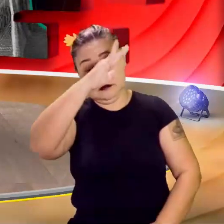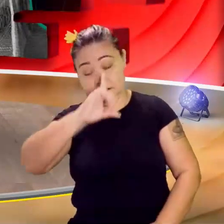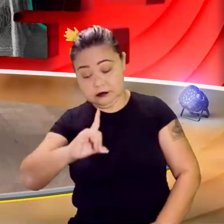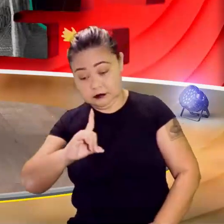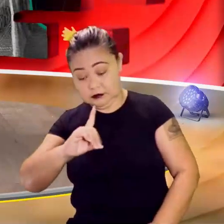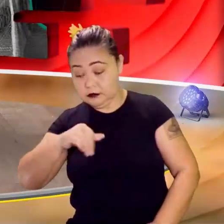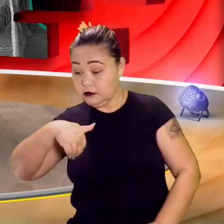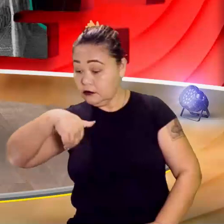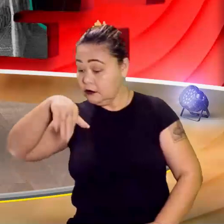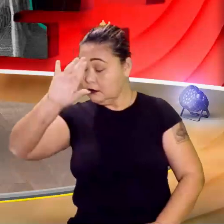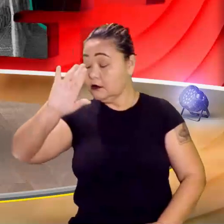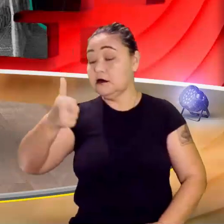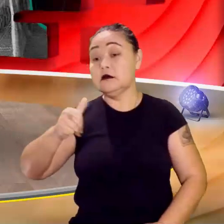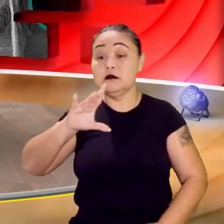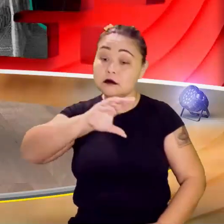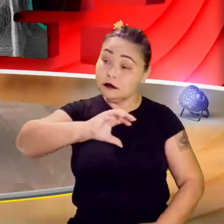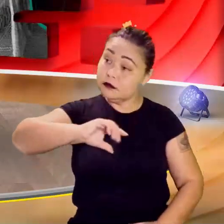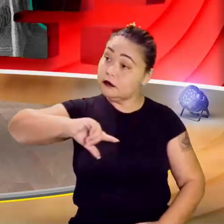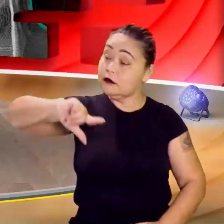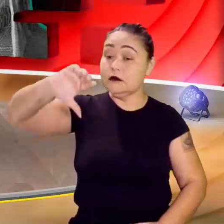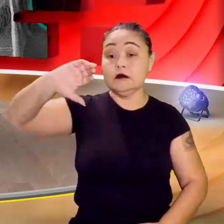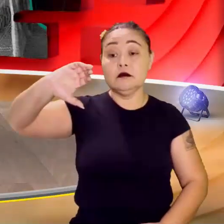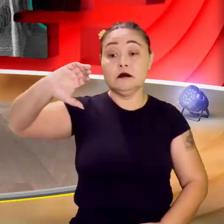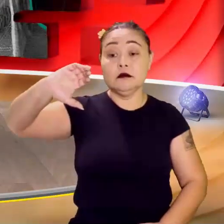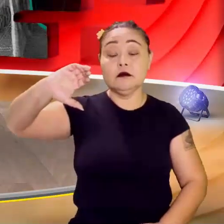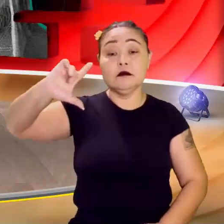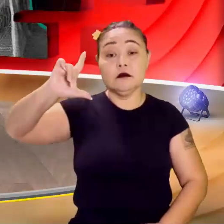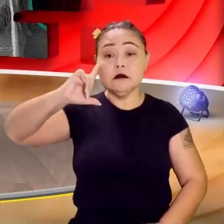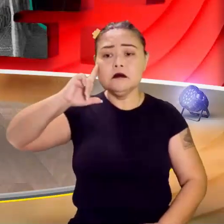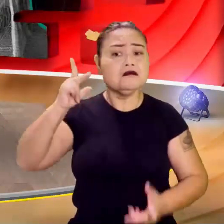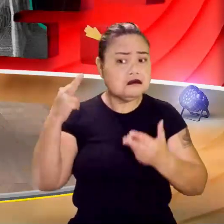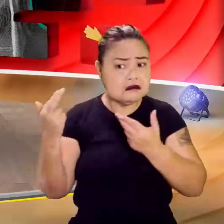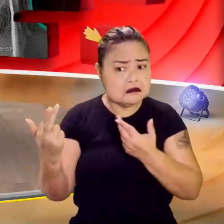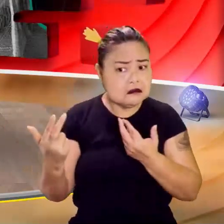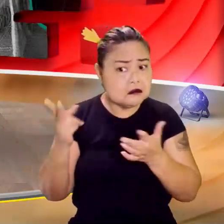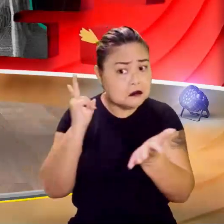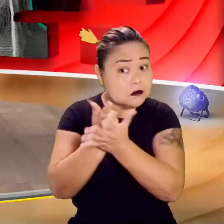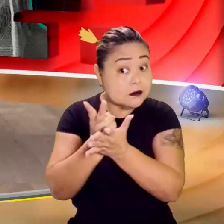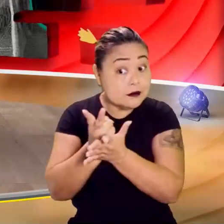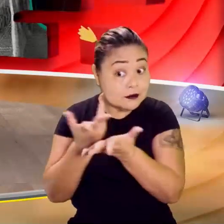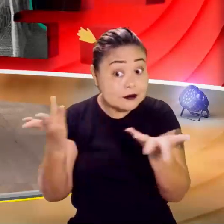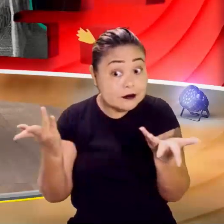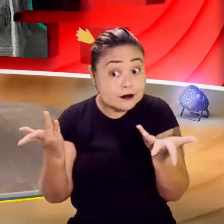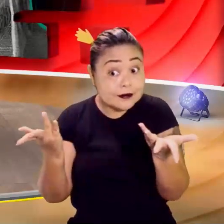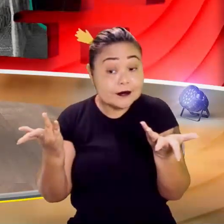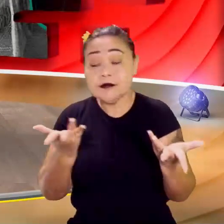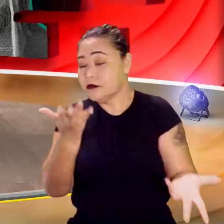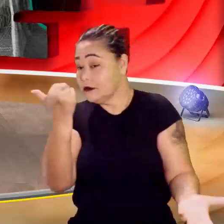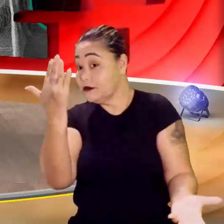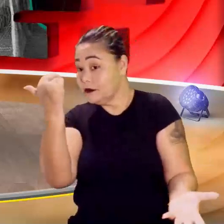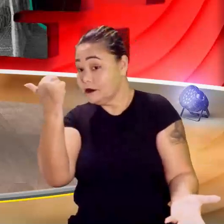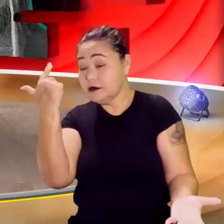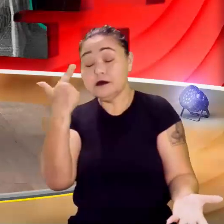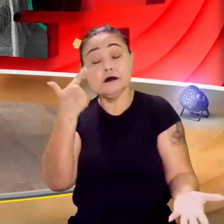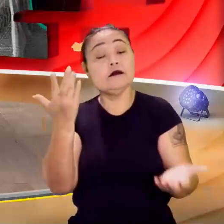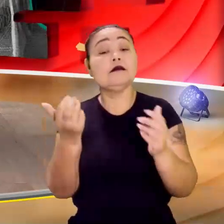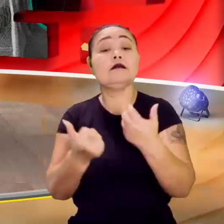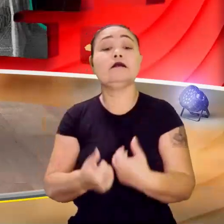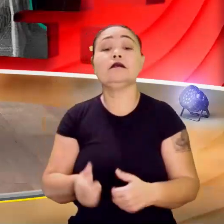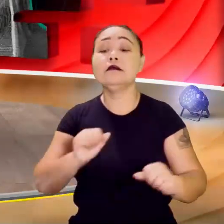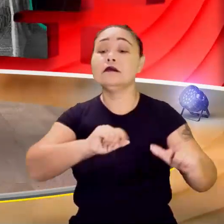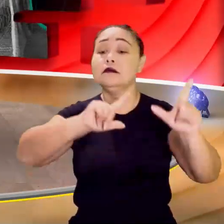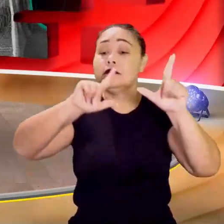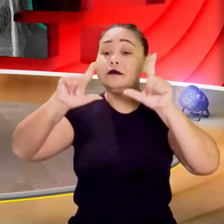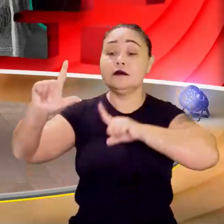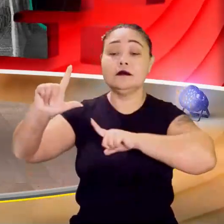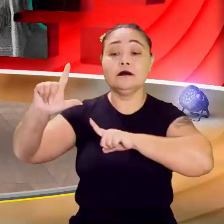Decrescente. Quem está mais depois de 1, crescente. Será que na exponencial é a mesma coisa? Pois é. Vamos lá, vamos ver junto? Olha lá no slide,